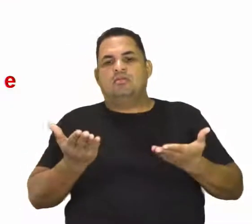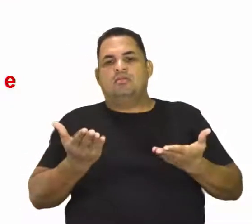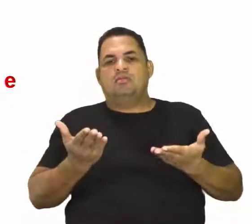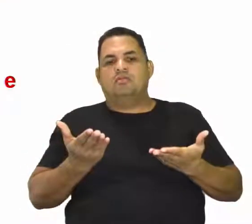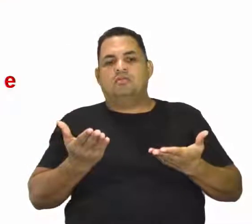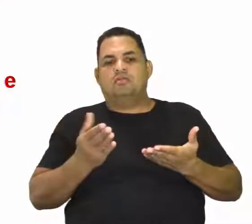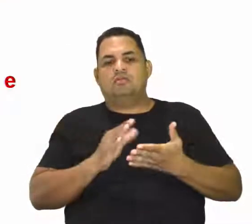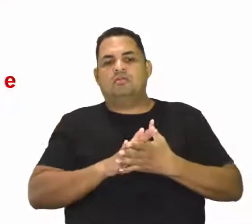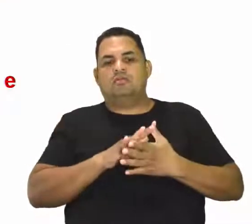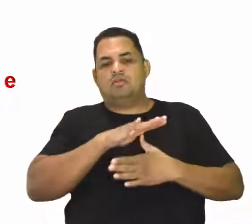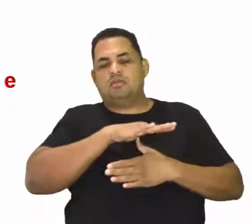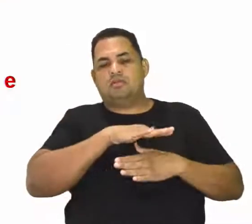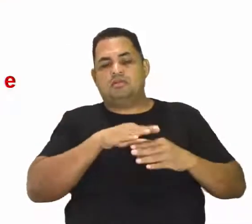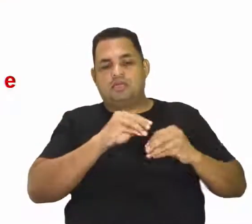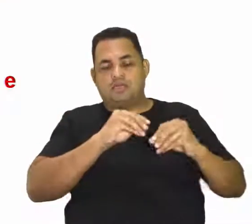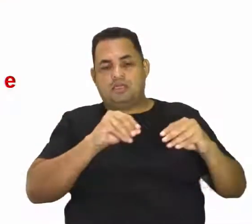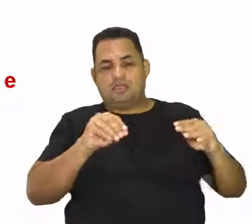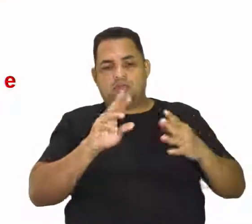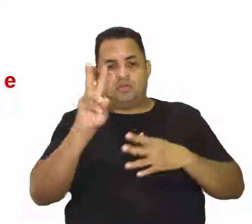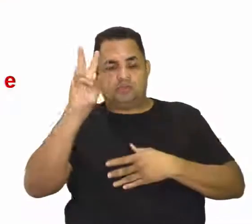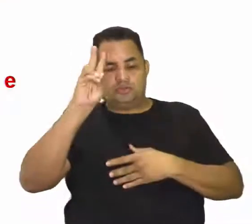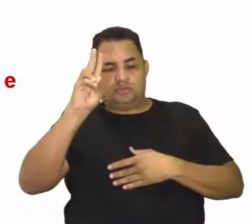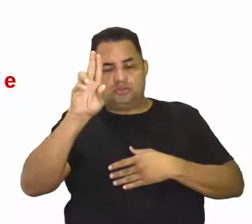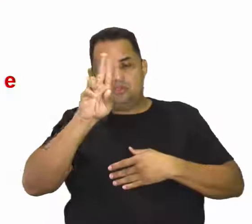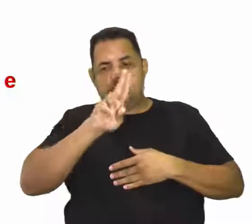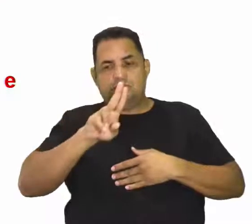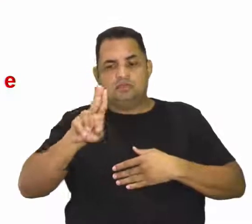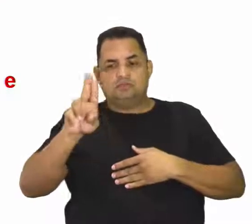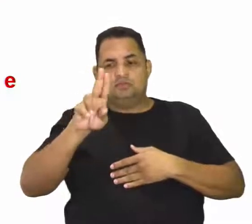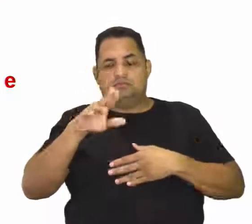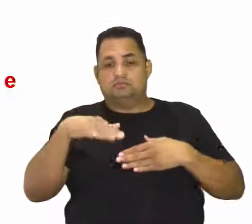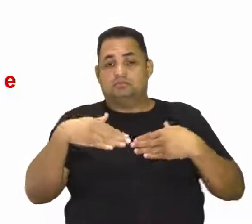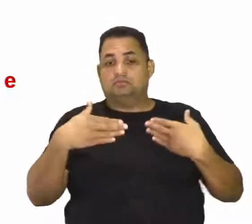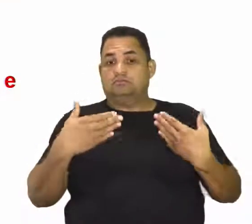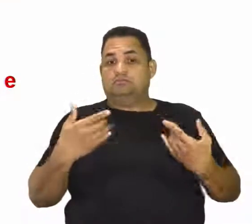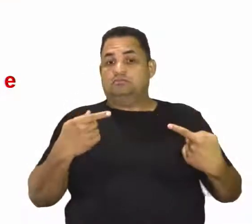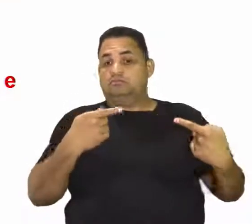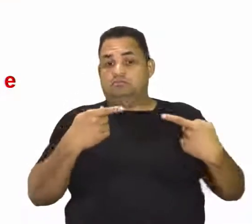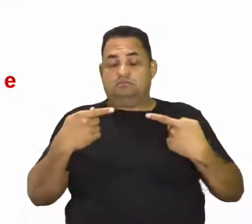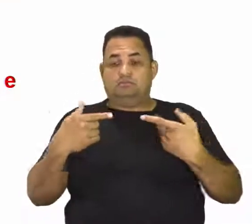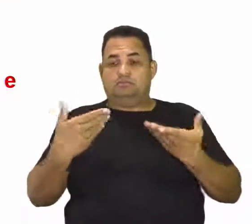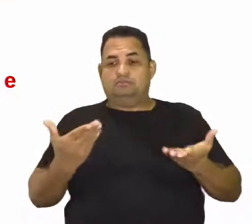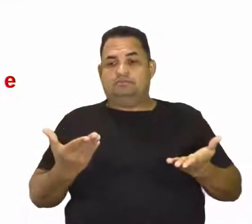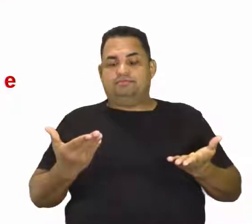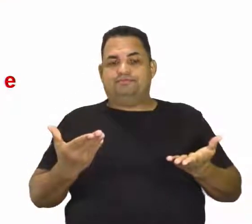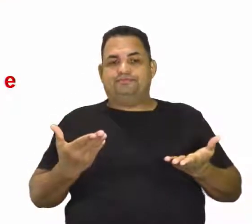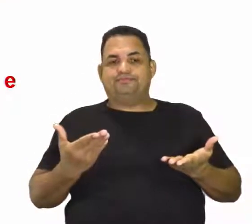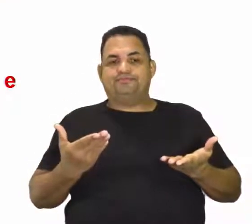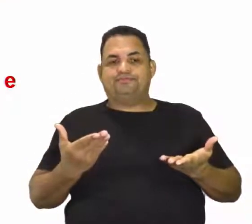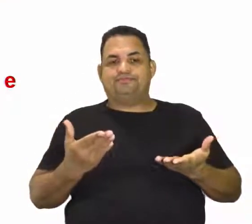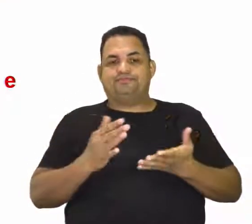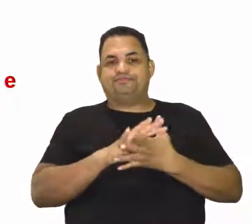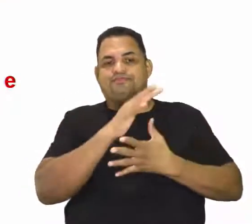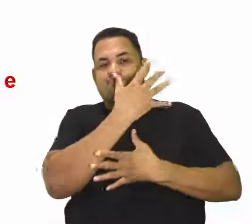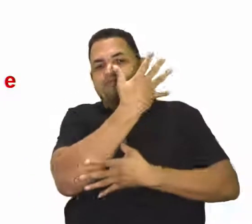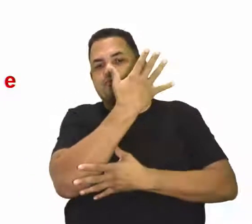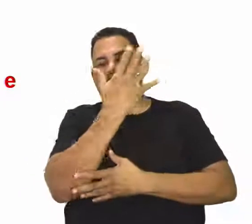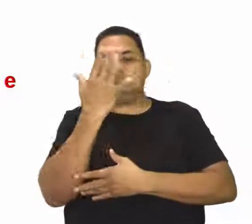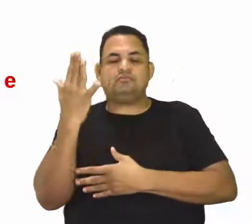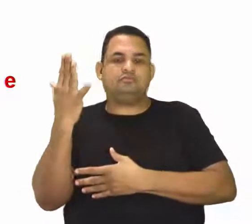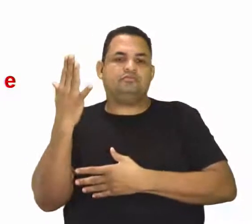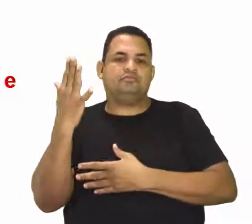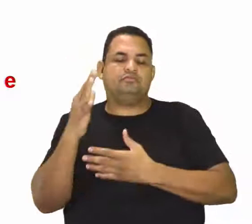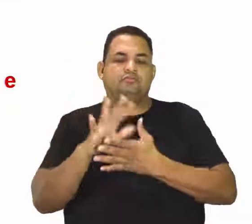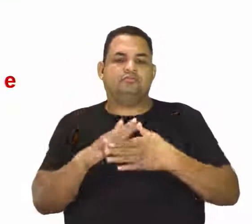condições topográficas e histórico do uso em relação ao quê, professor? As árvores, que eu estou